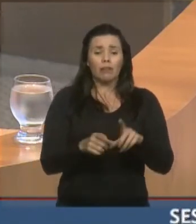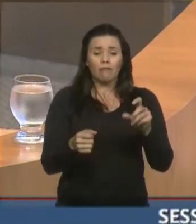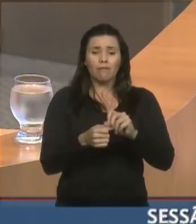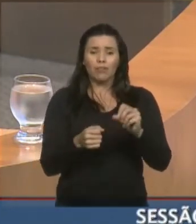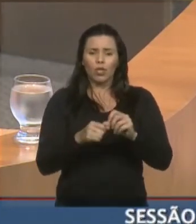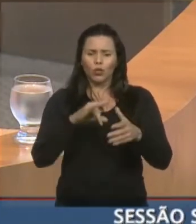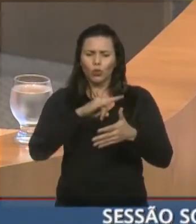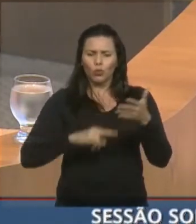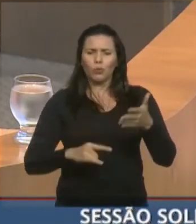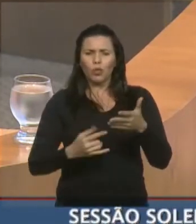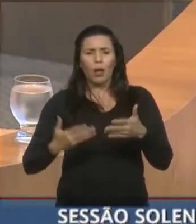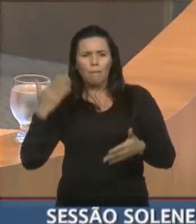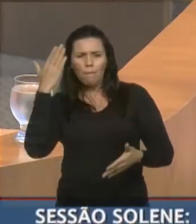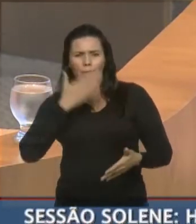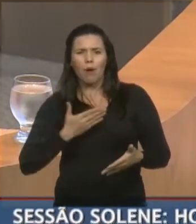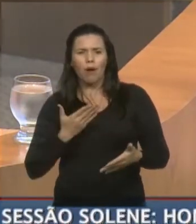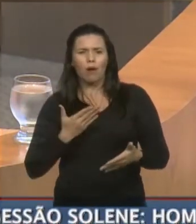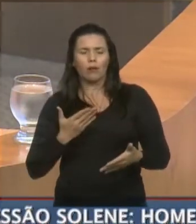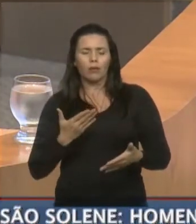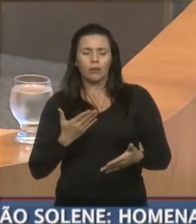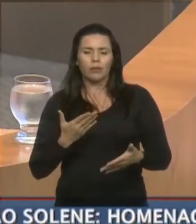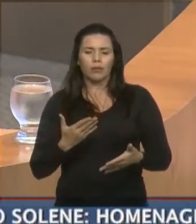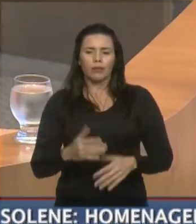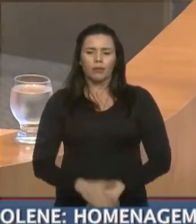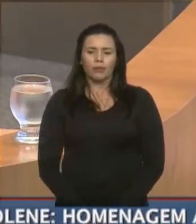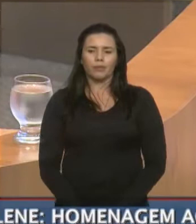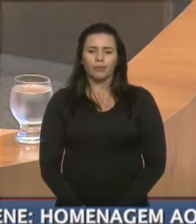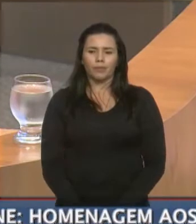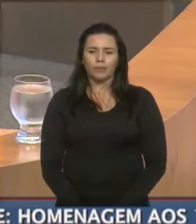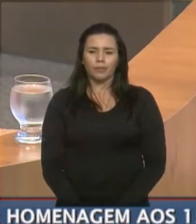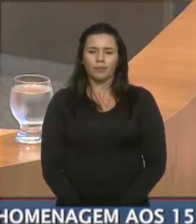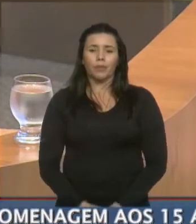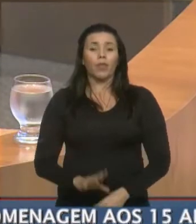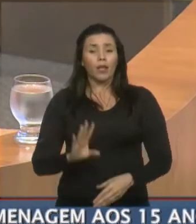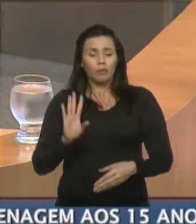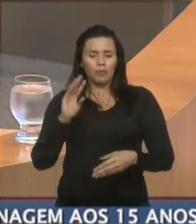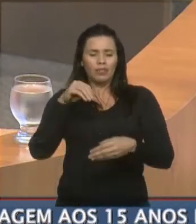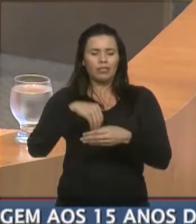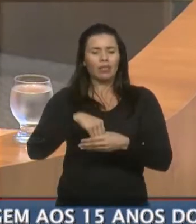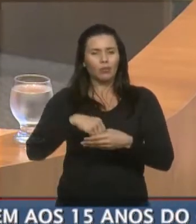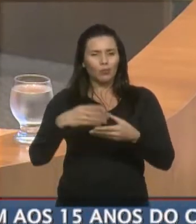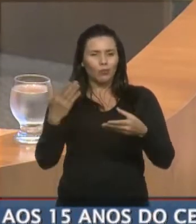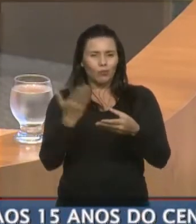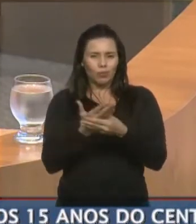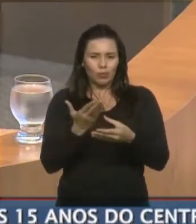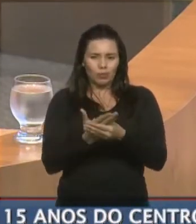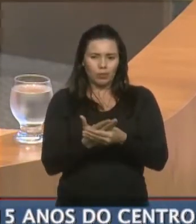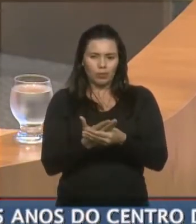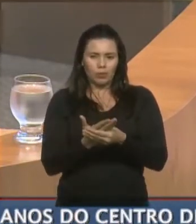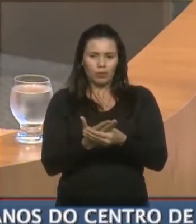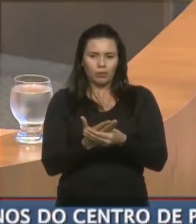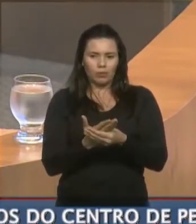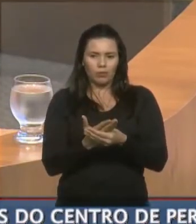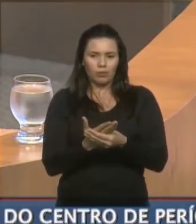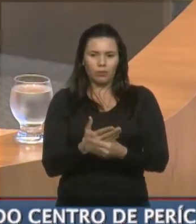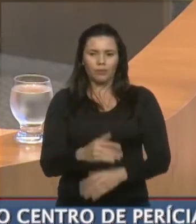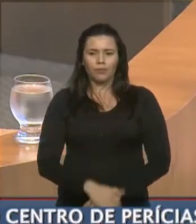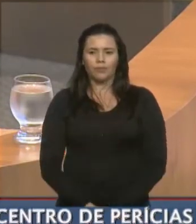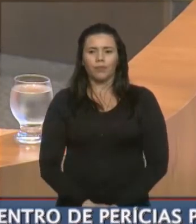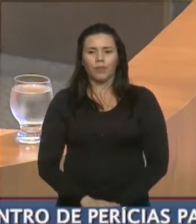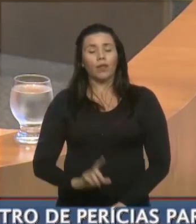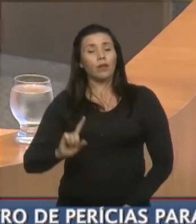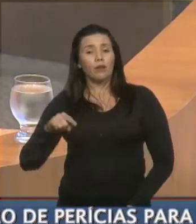material, prova científica, a servir ao inquérito policial e como destinatário final, no âmbito do processo